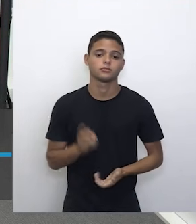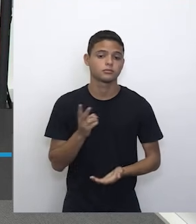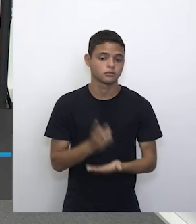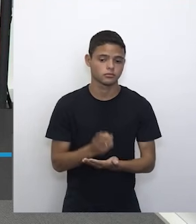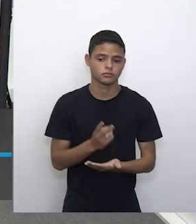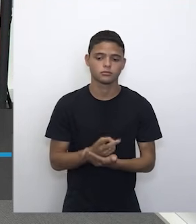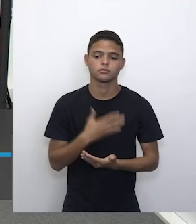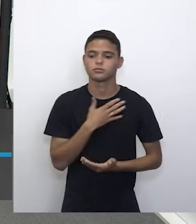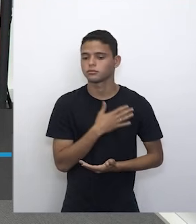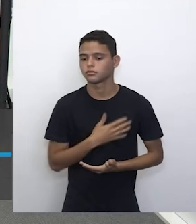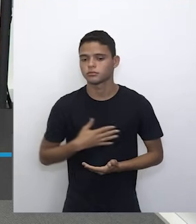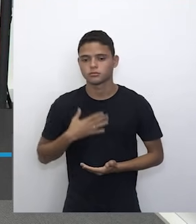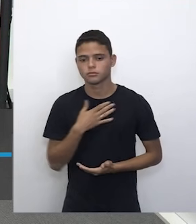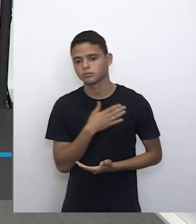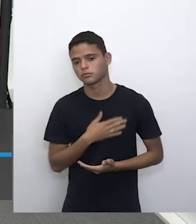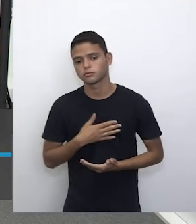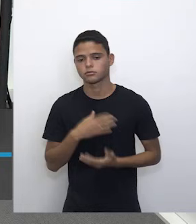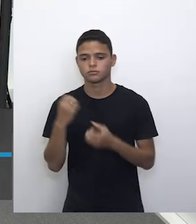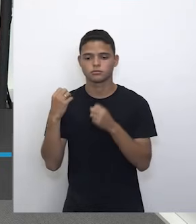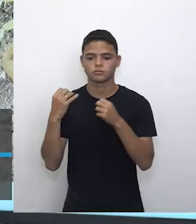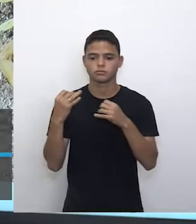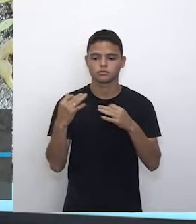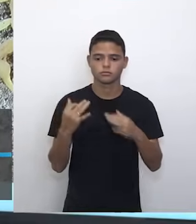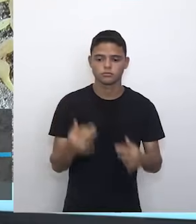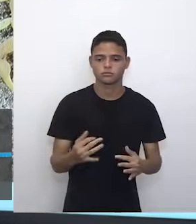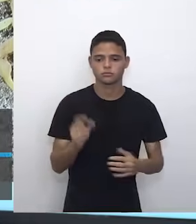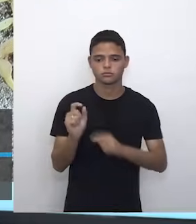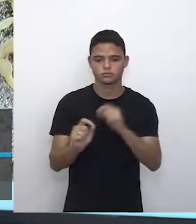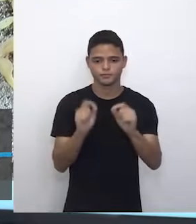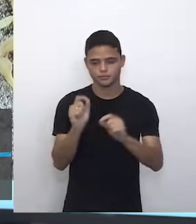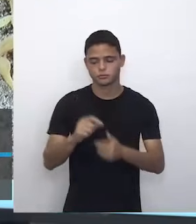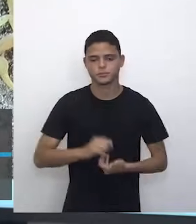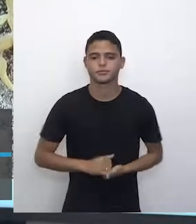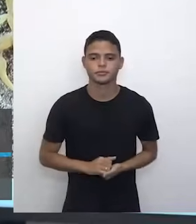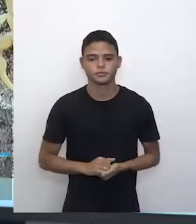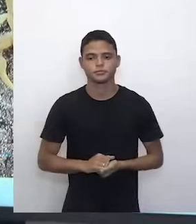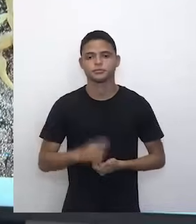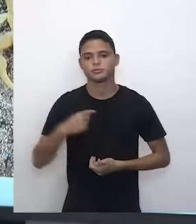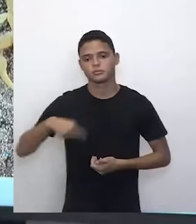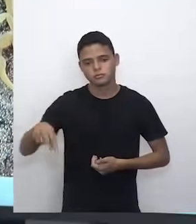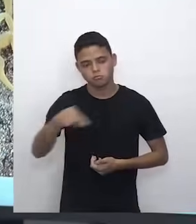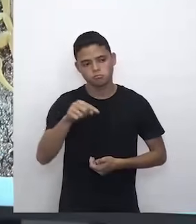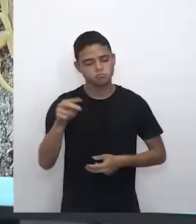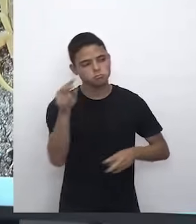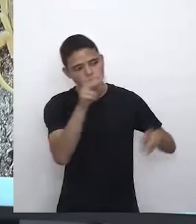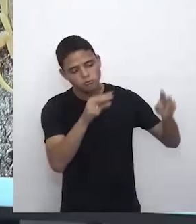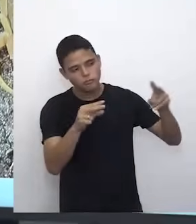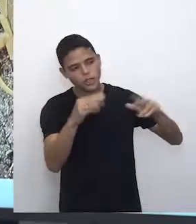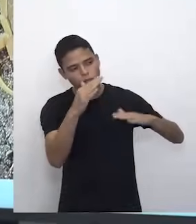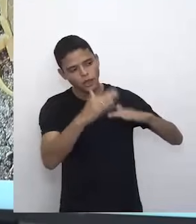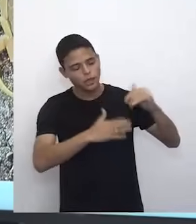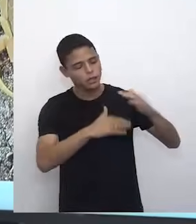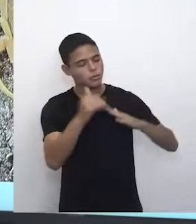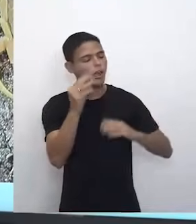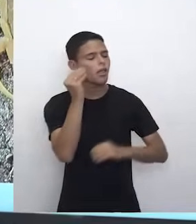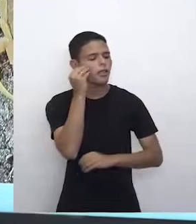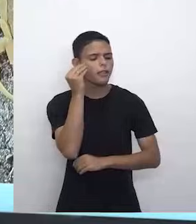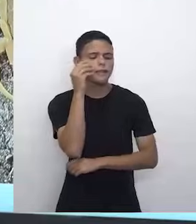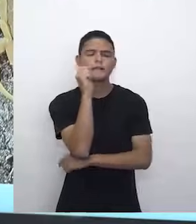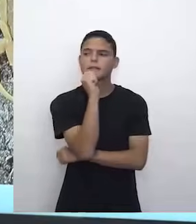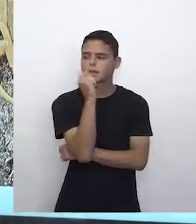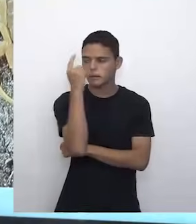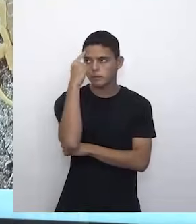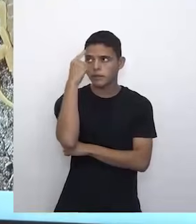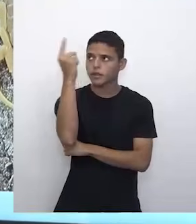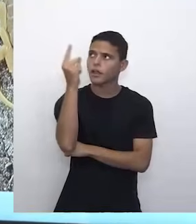gosto de comentar, né, que o professor colocou assim, que a gente vê a habilidade e pensa uma forma de trabalhar essa habilidade. Não é a